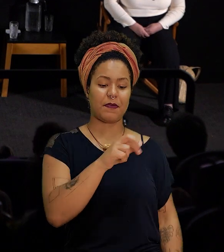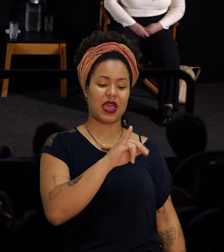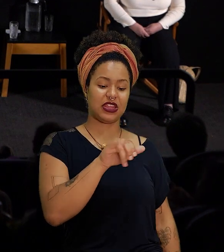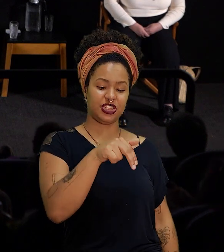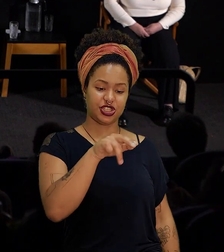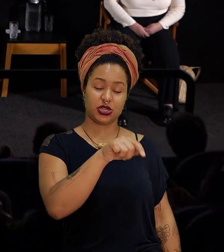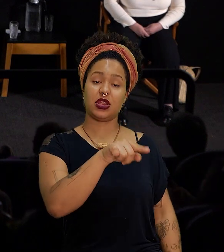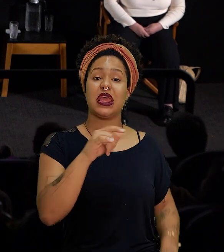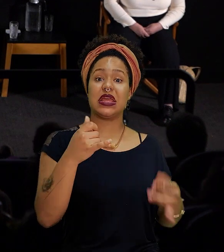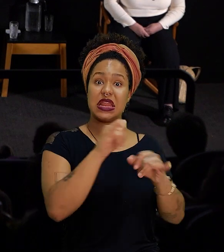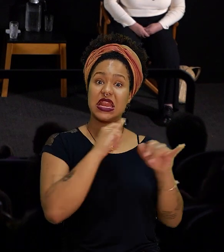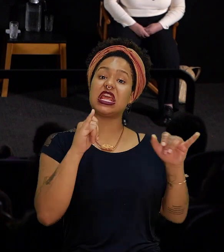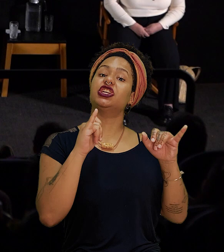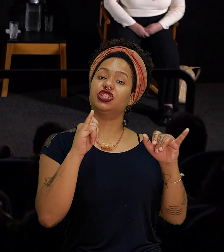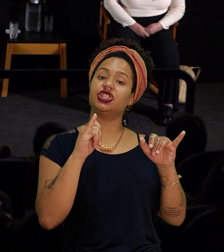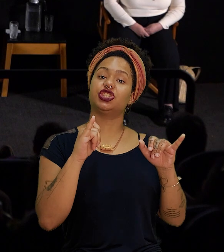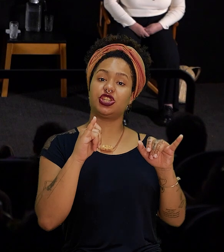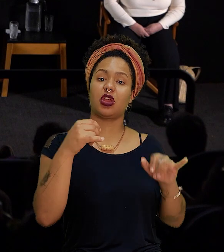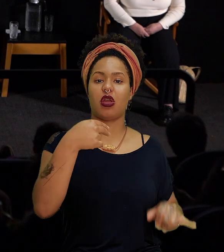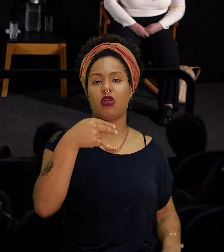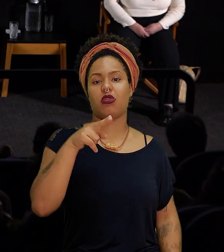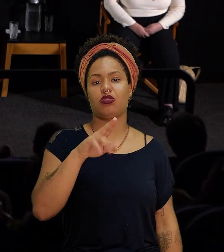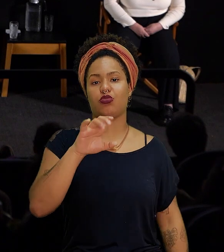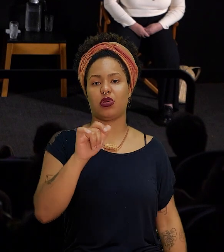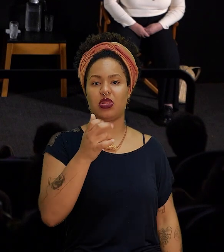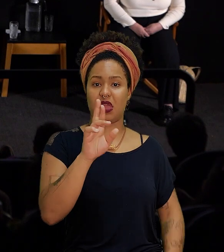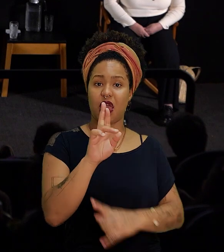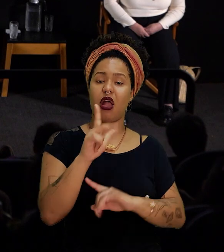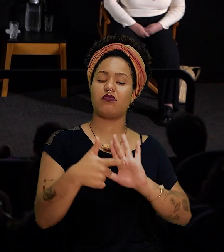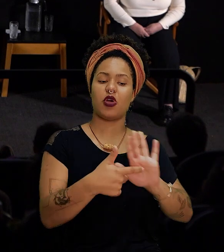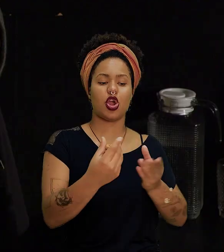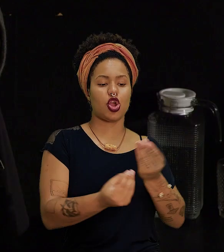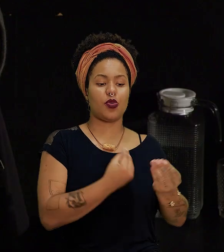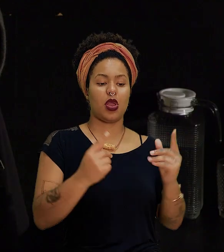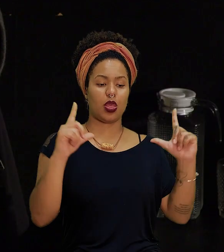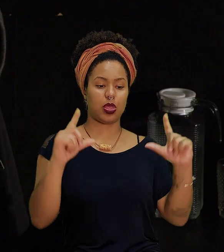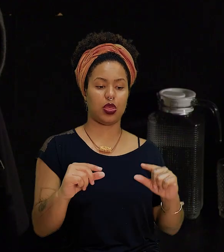nuclear, ela hoje aparece como alternativa para a